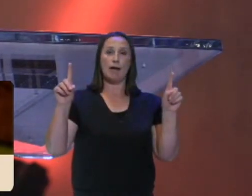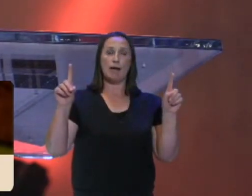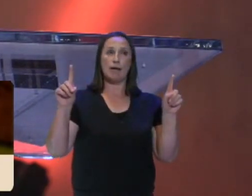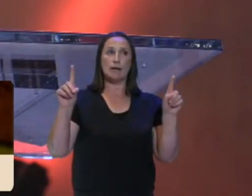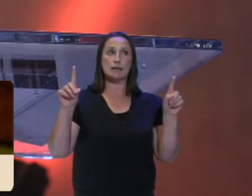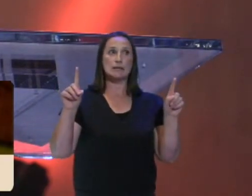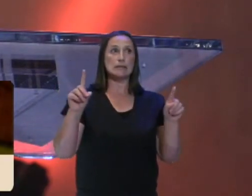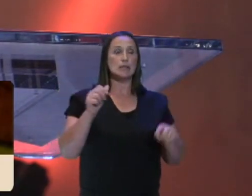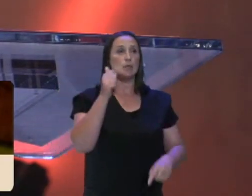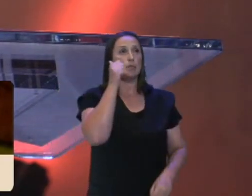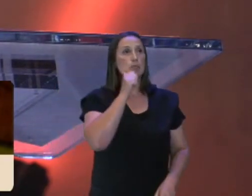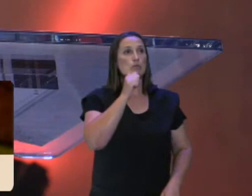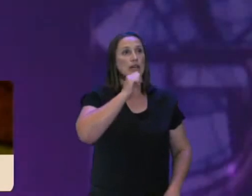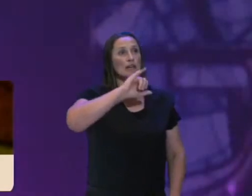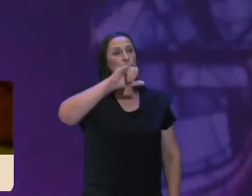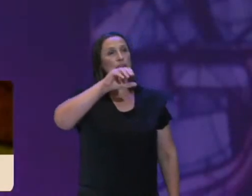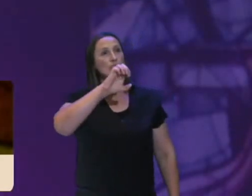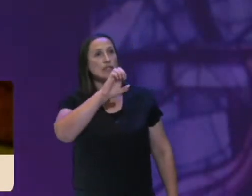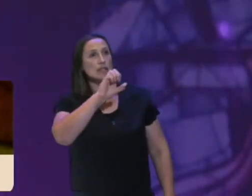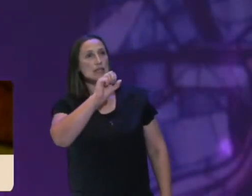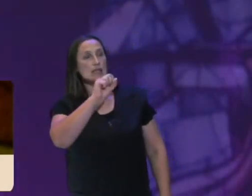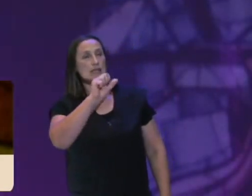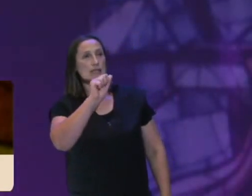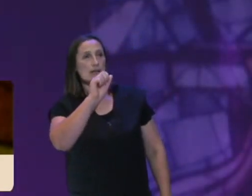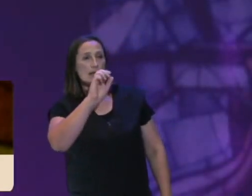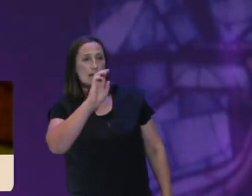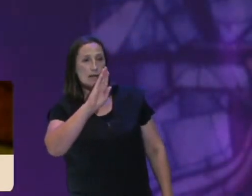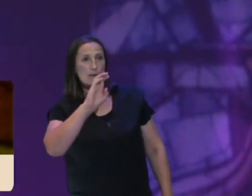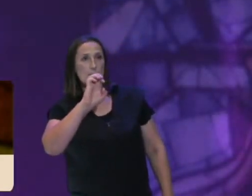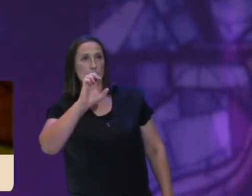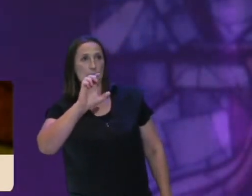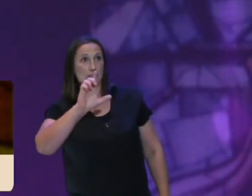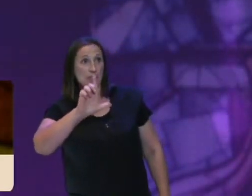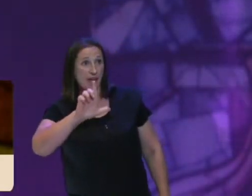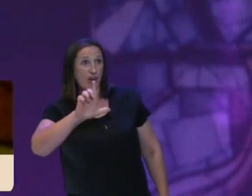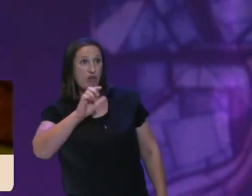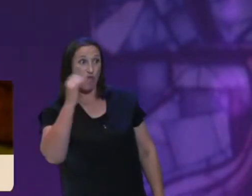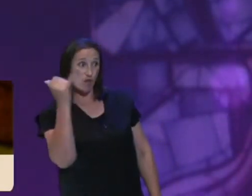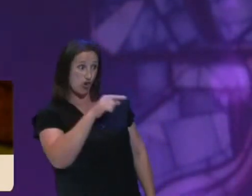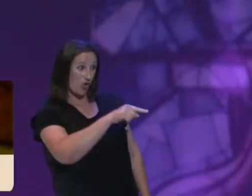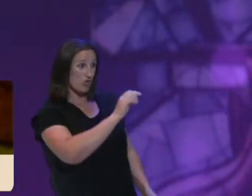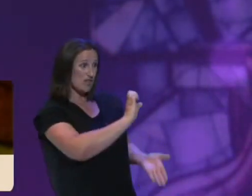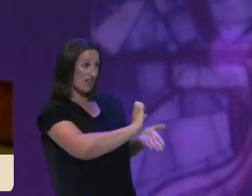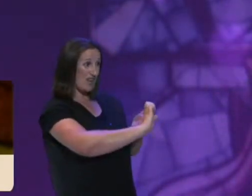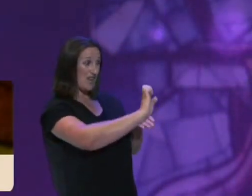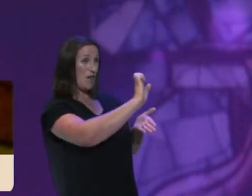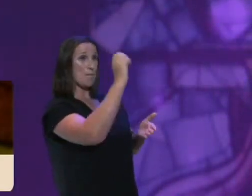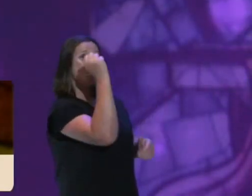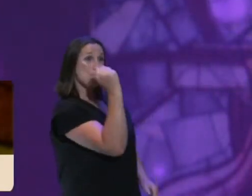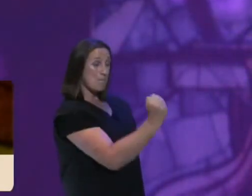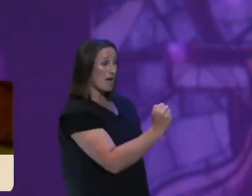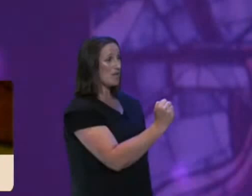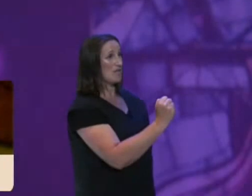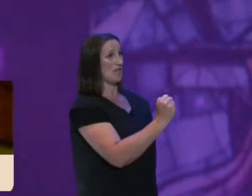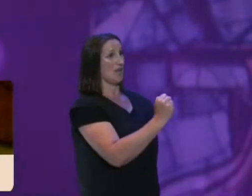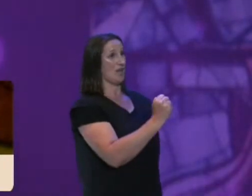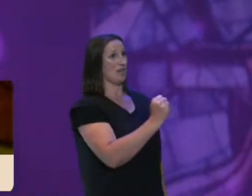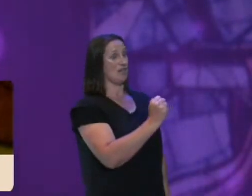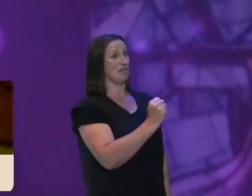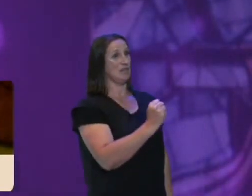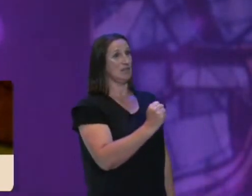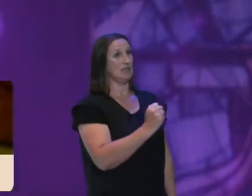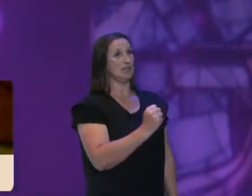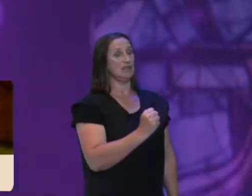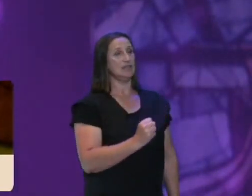rainha Jezabel, de que ele seria morto, e que na verdade nada tinha mudado